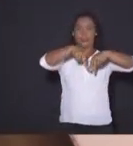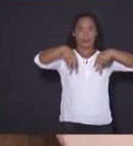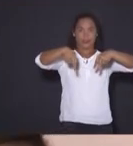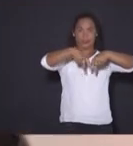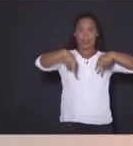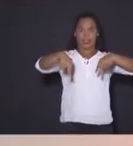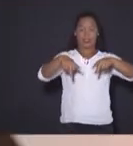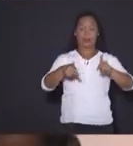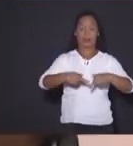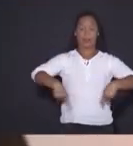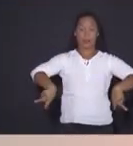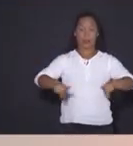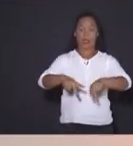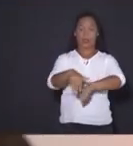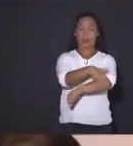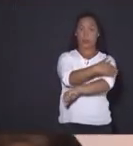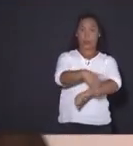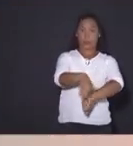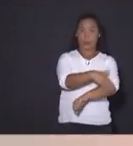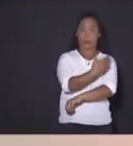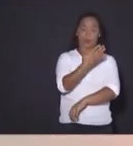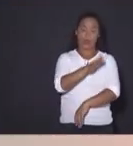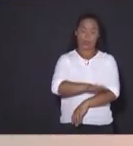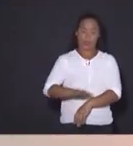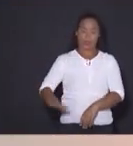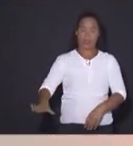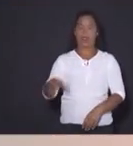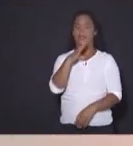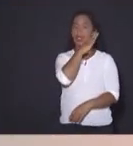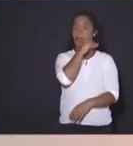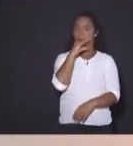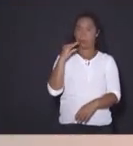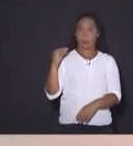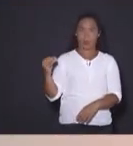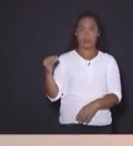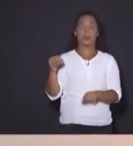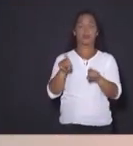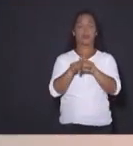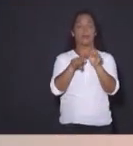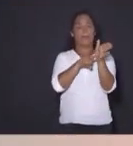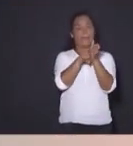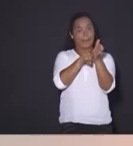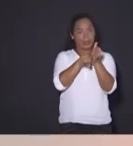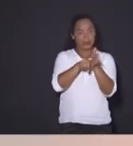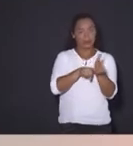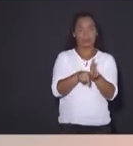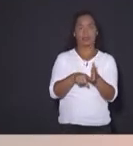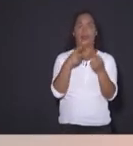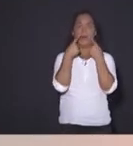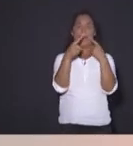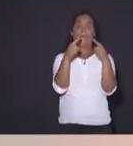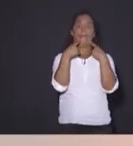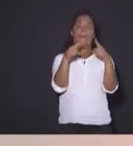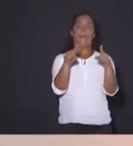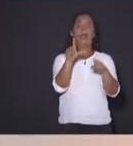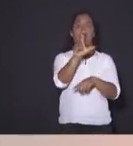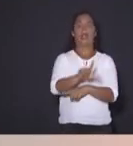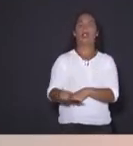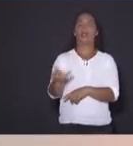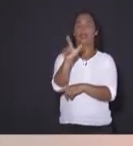situação de rua e criança e adolescente e pesquisadora em crítica literária